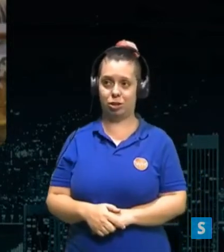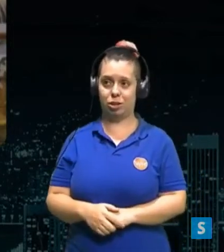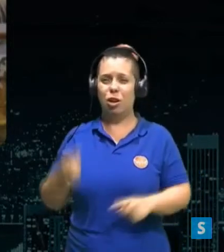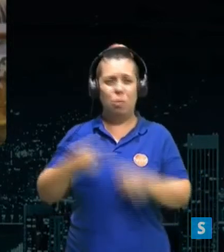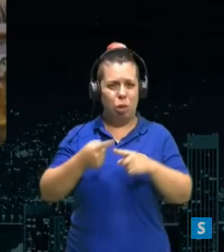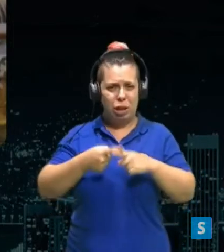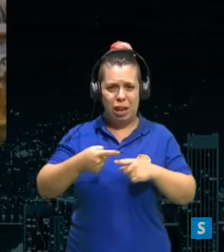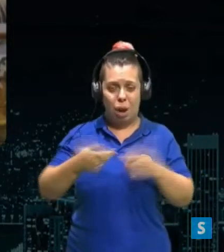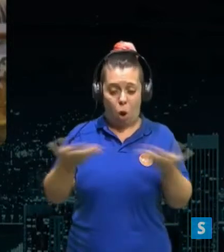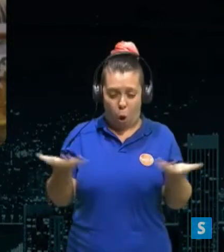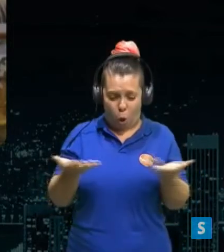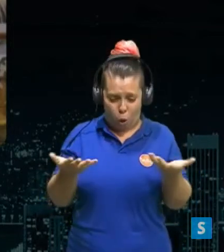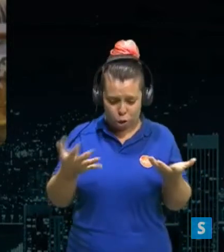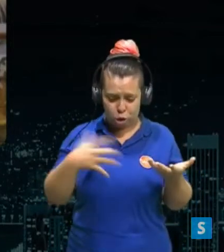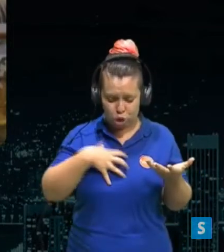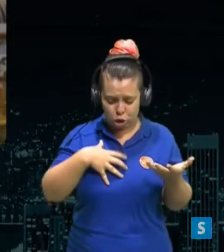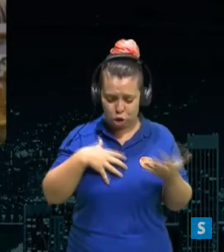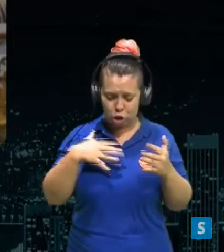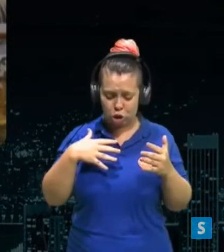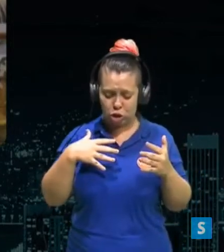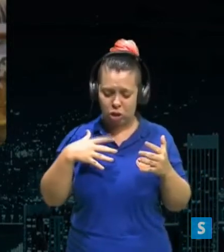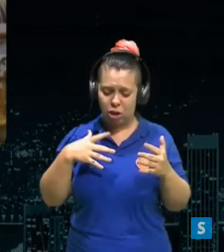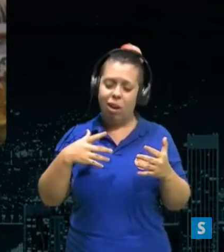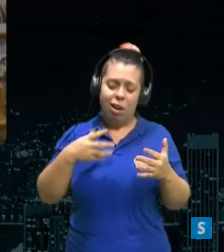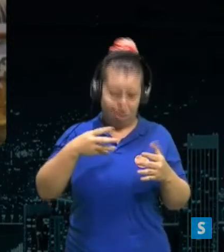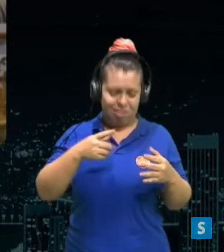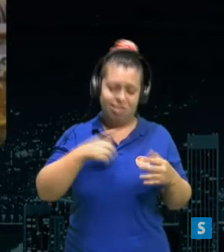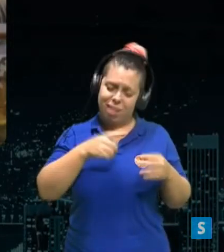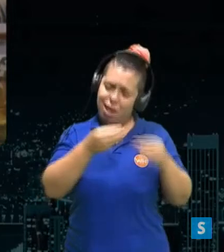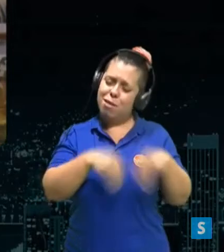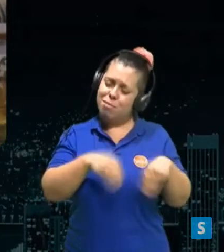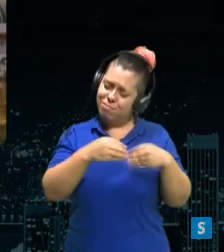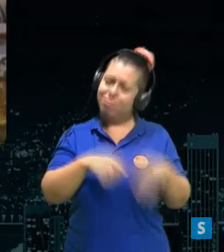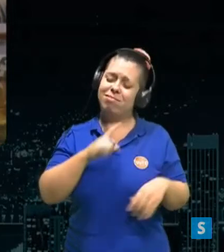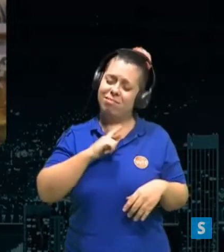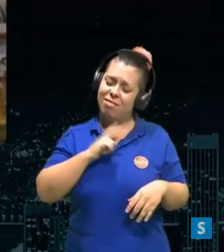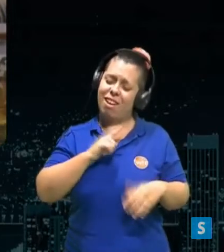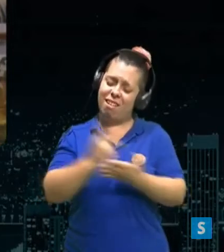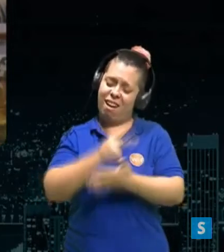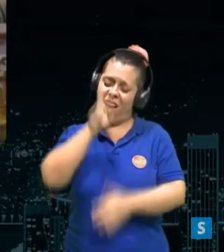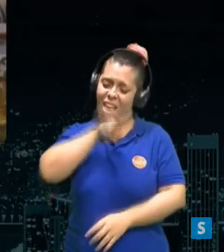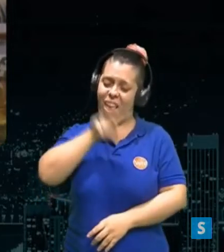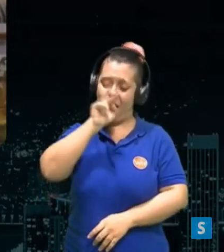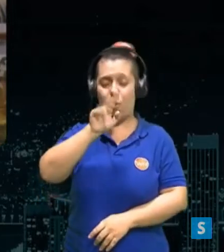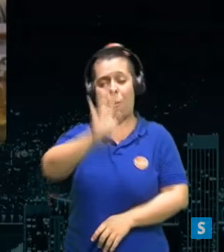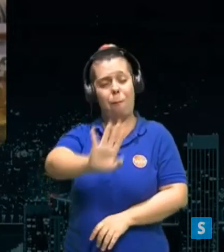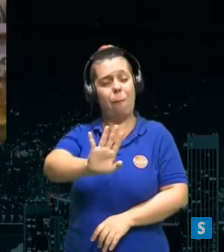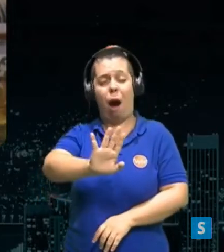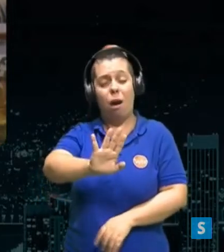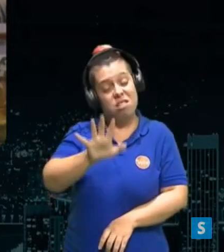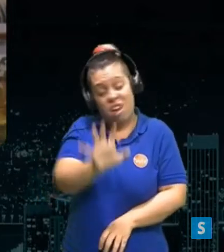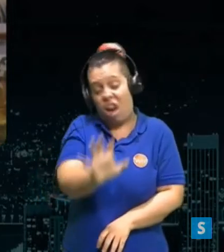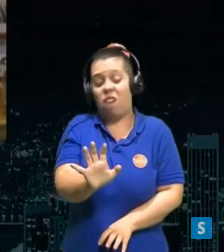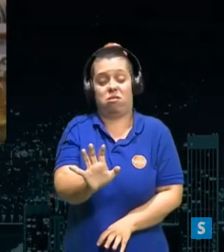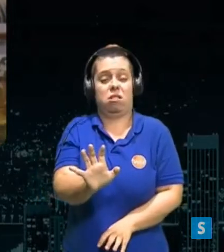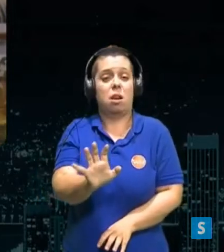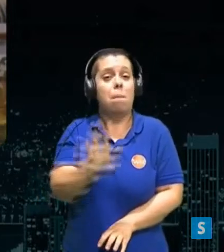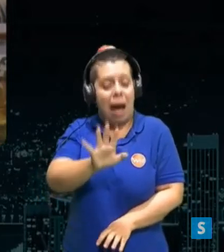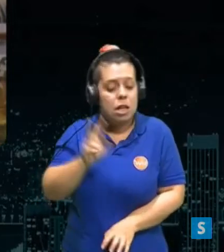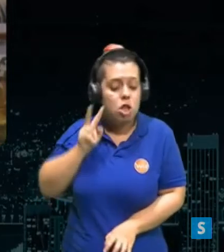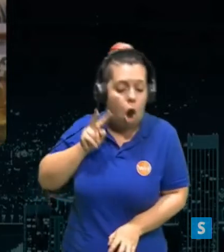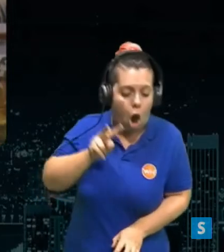fracassado cheio de erros mas criar novos sistemas que que nem se